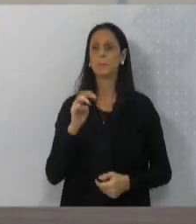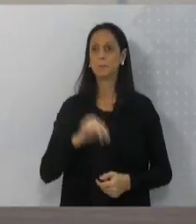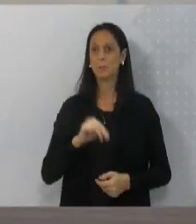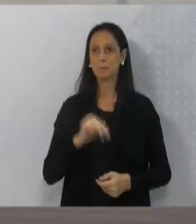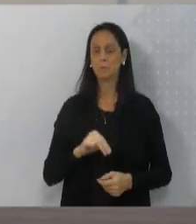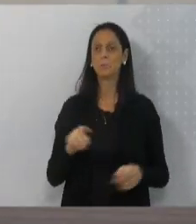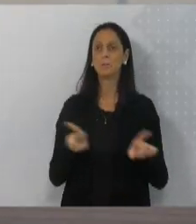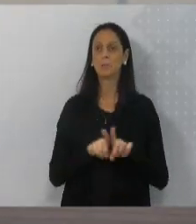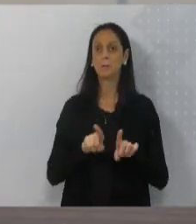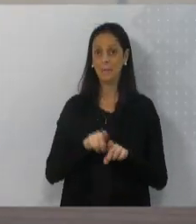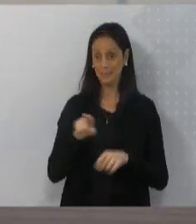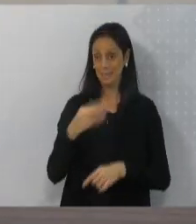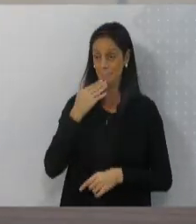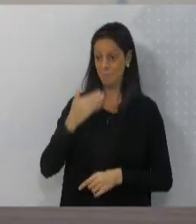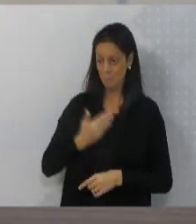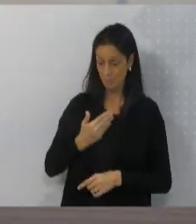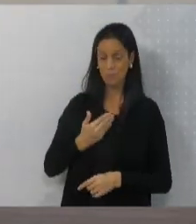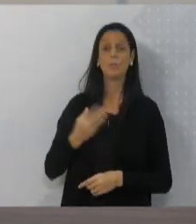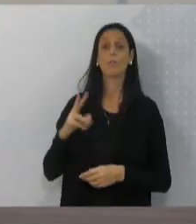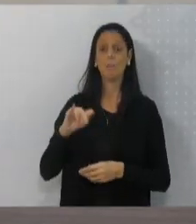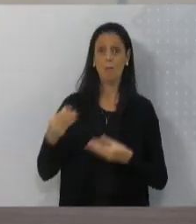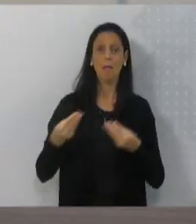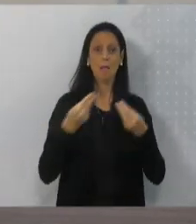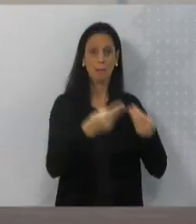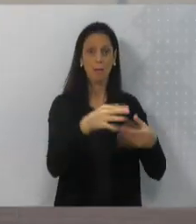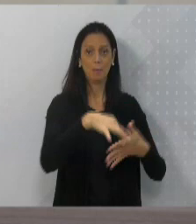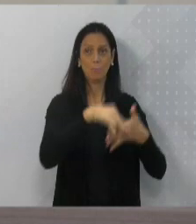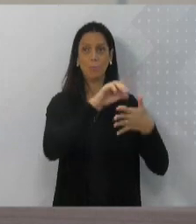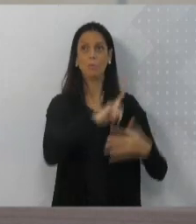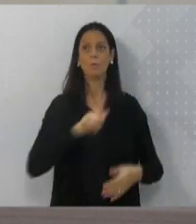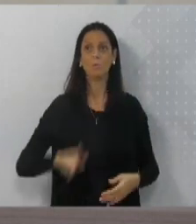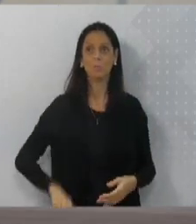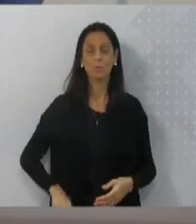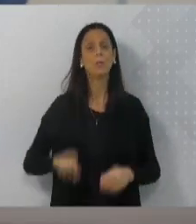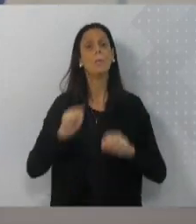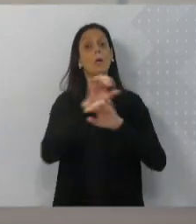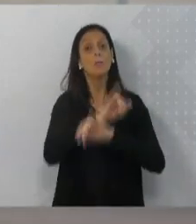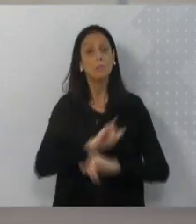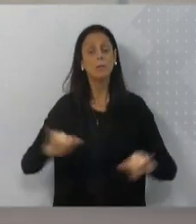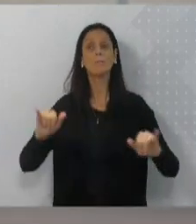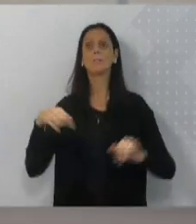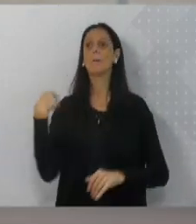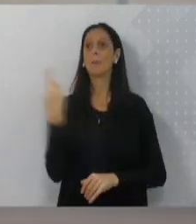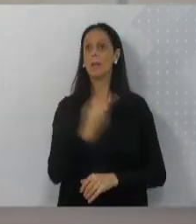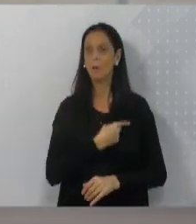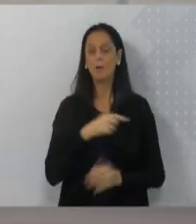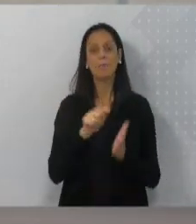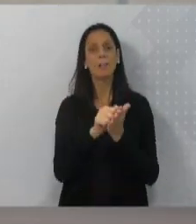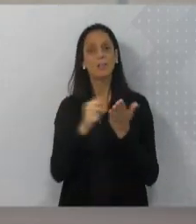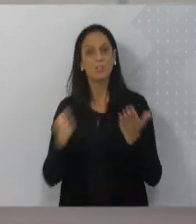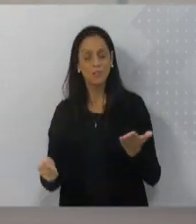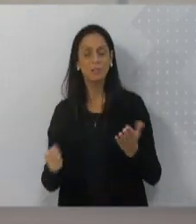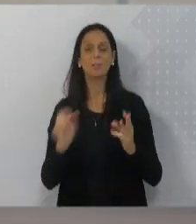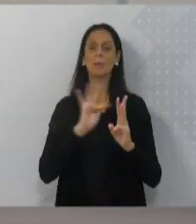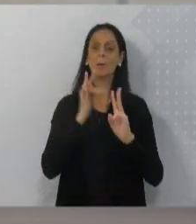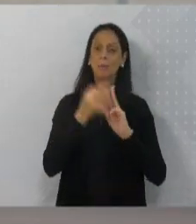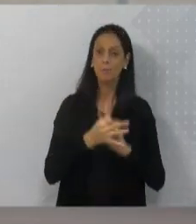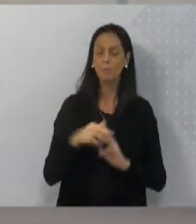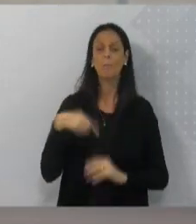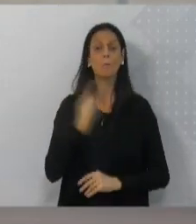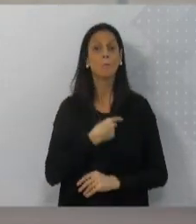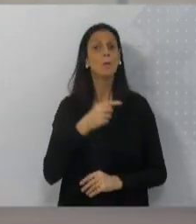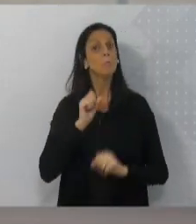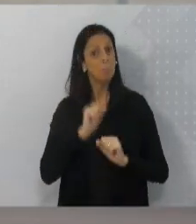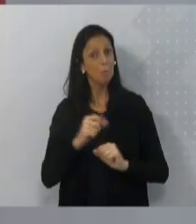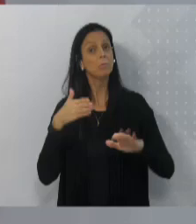encaminhar esse pedido ao líder do governo para que ele possa passar a agenda da Profamília, para que a gente possa, todos os vereadores, também